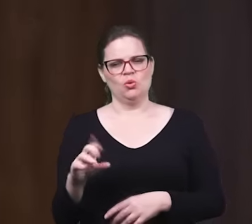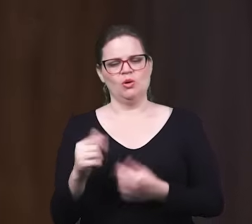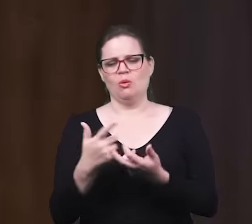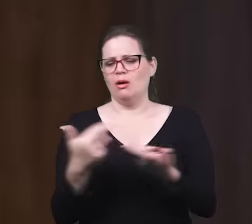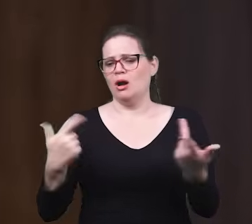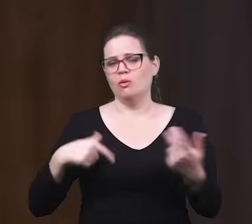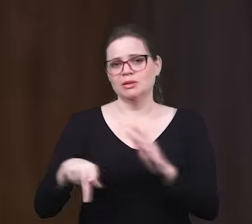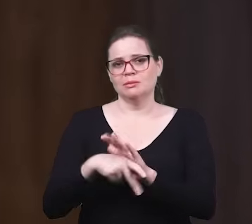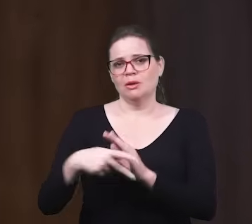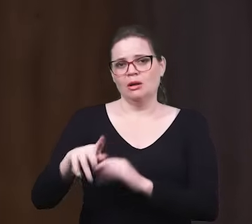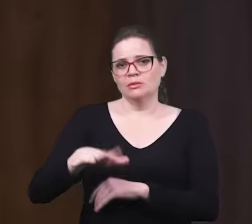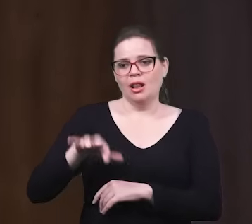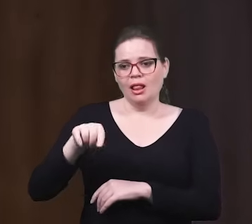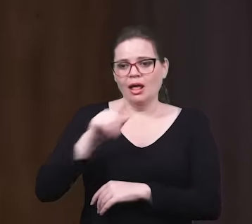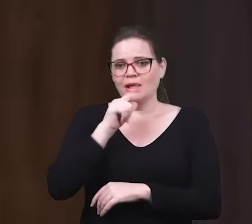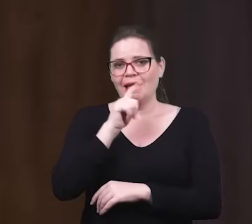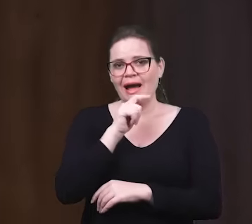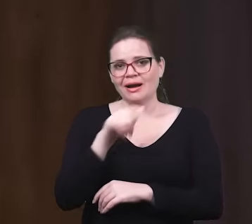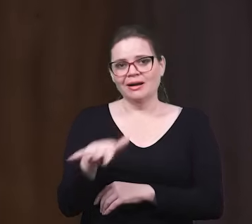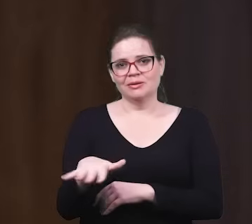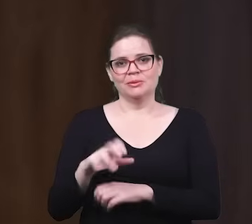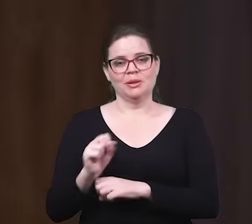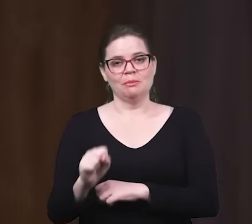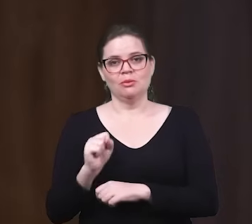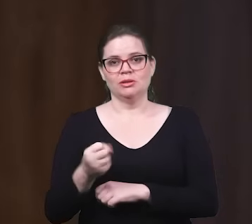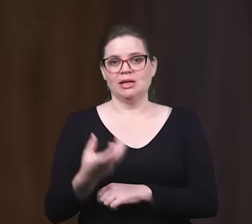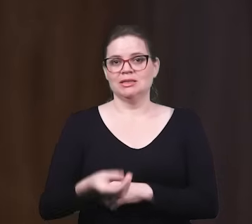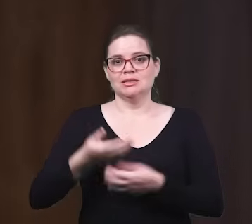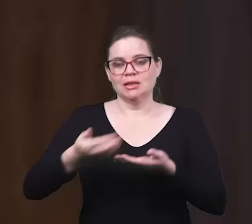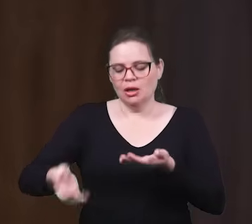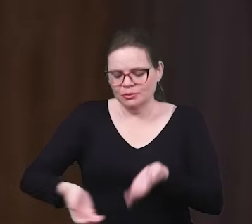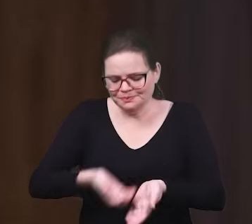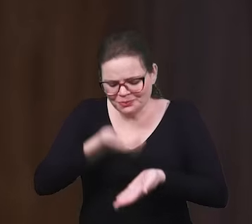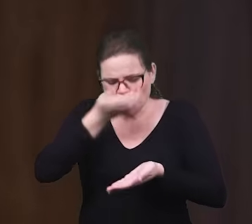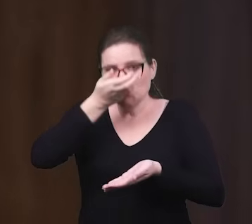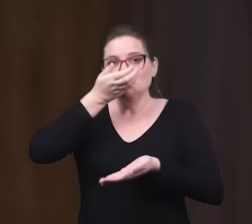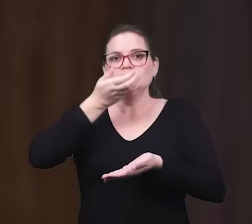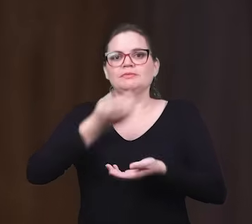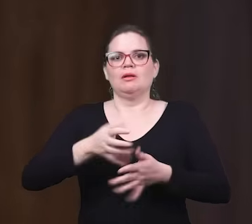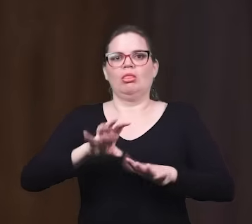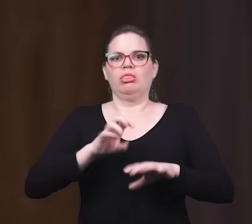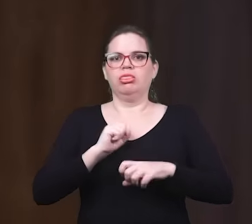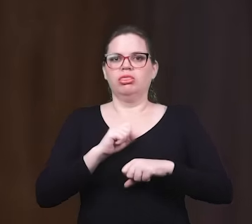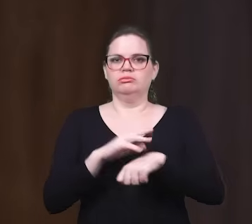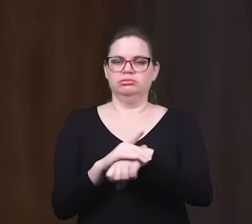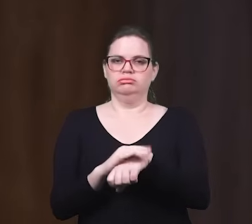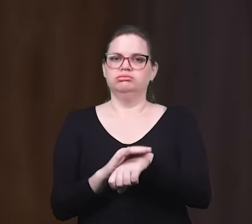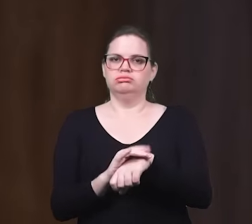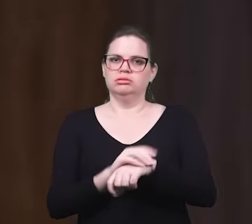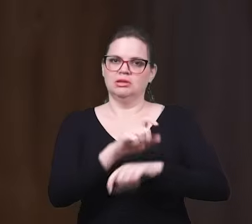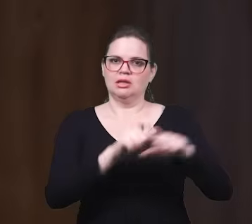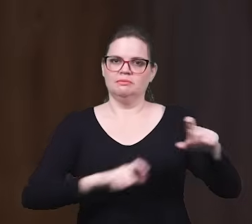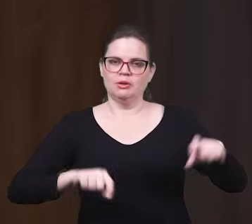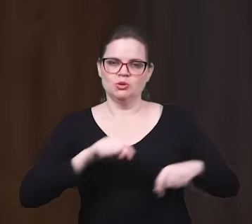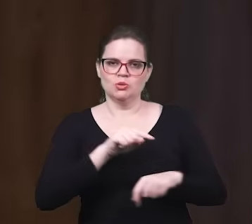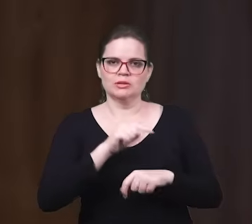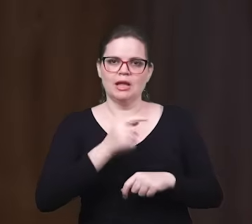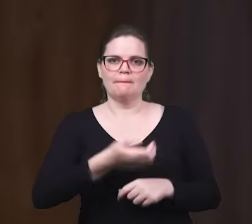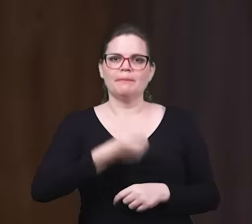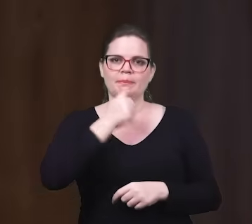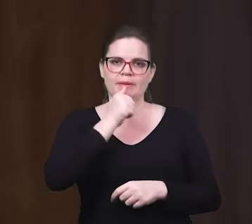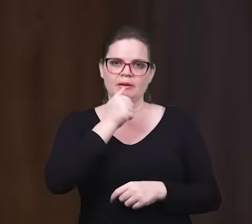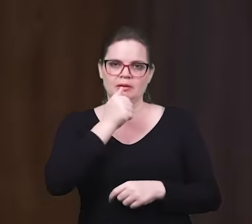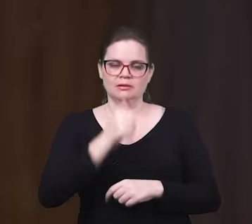protozoários, micro-organismos que poderiam levar a doenças, a enfermidades, aqueles que tomassem daquela